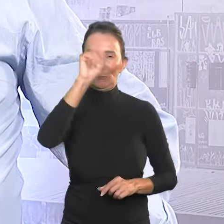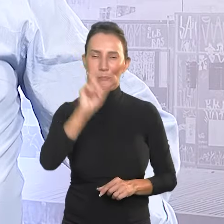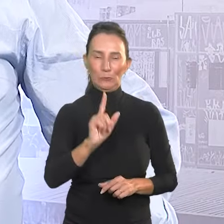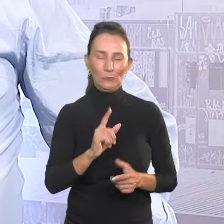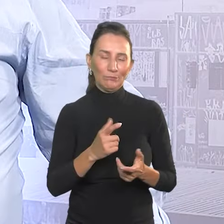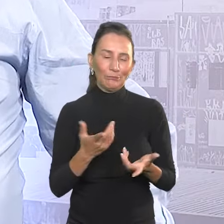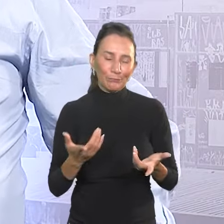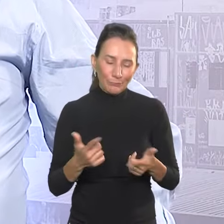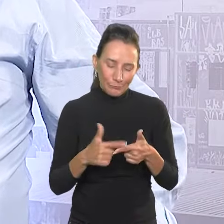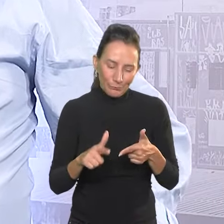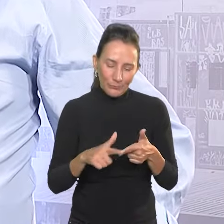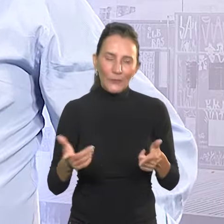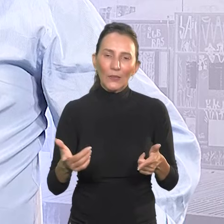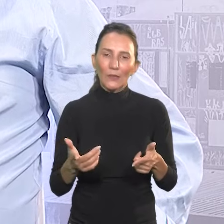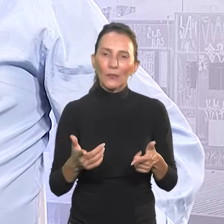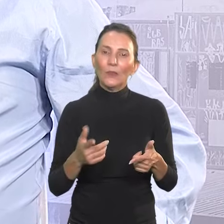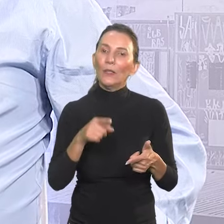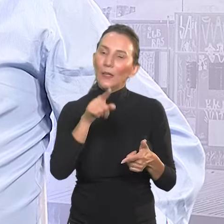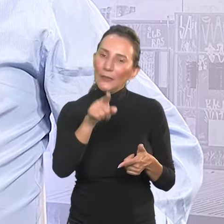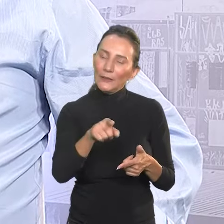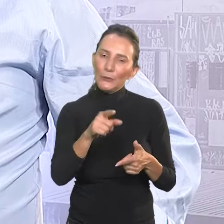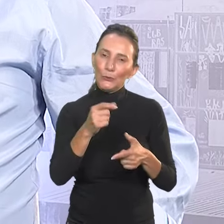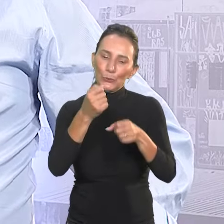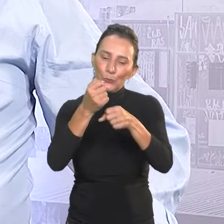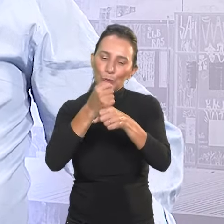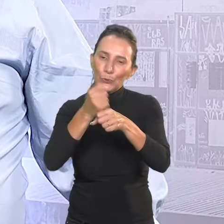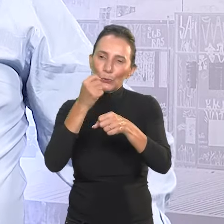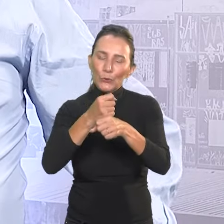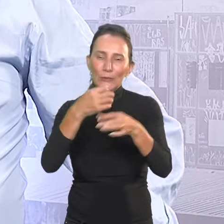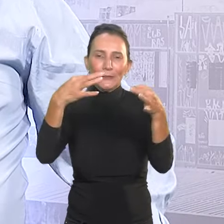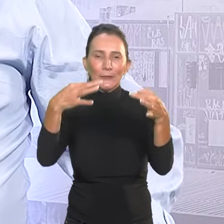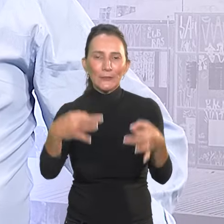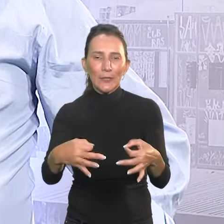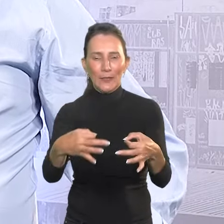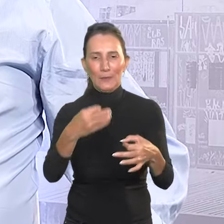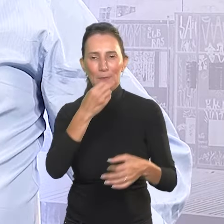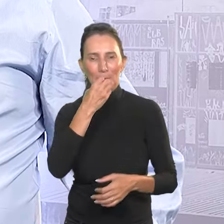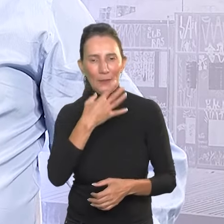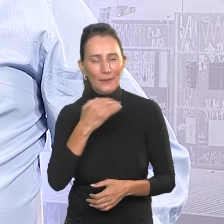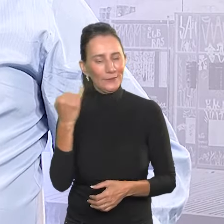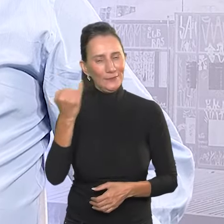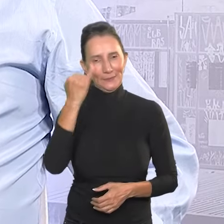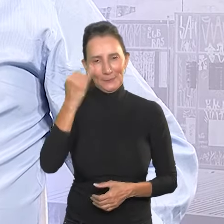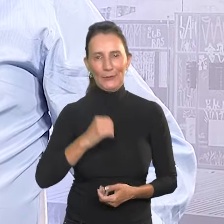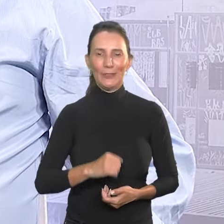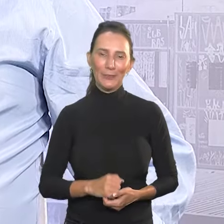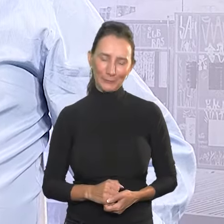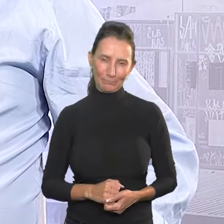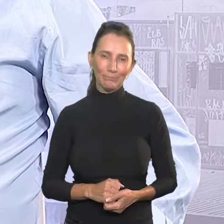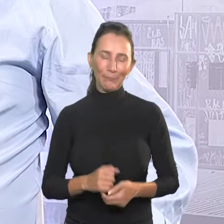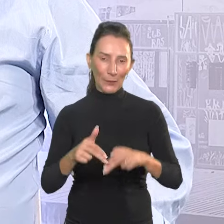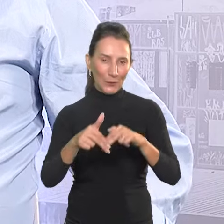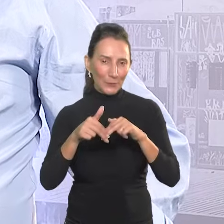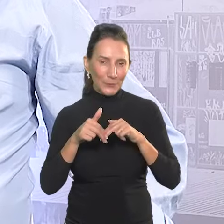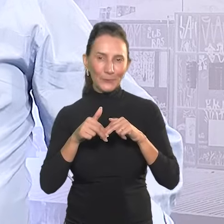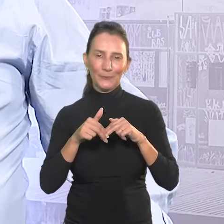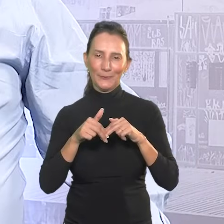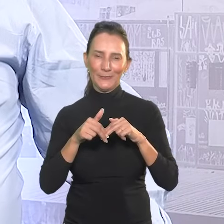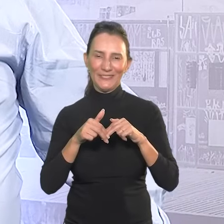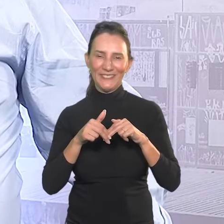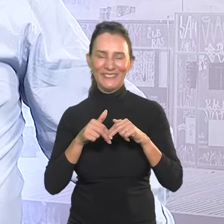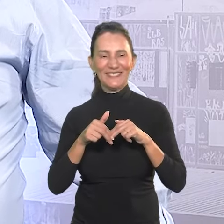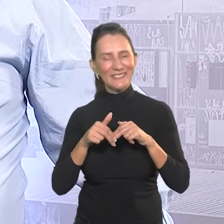é, estrutura, construir com estrutura, construir bem é muito importante. É por isso